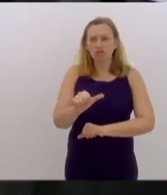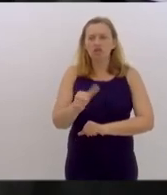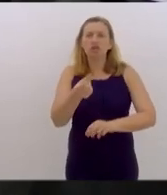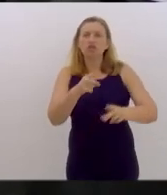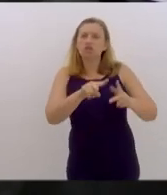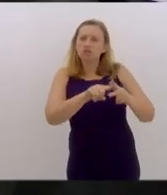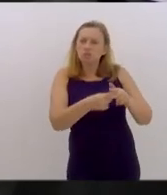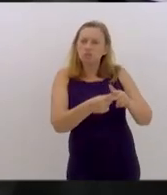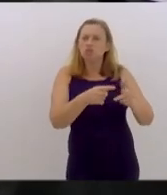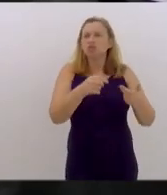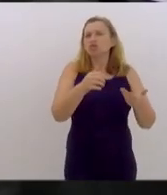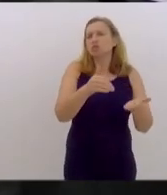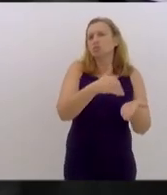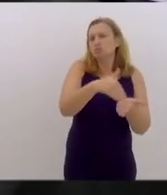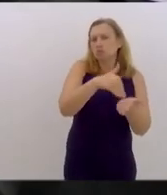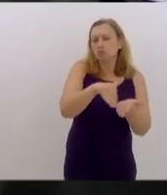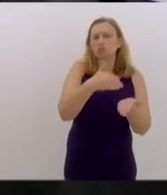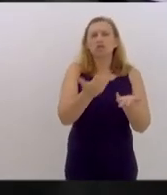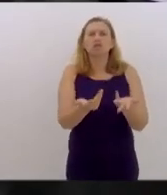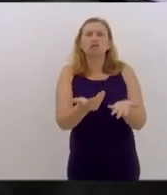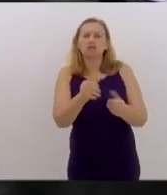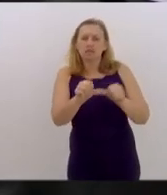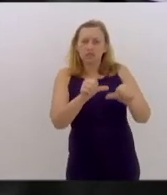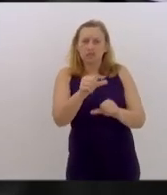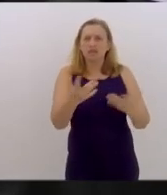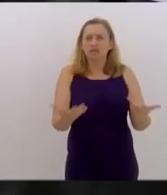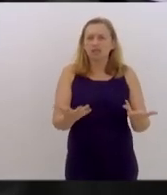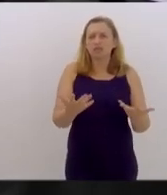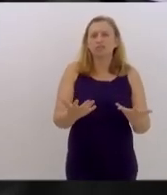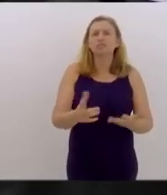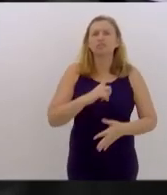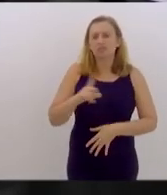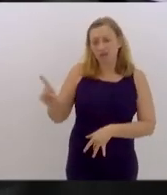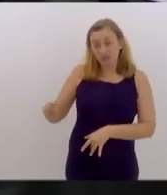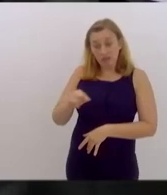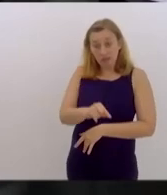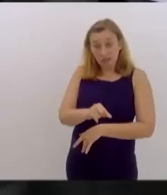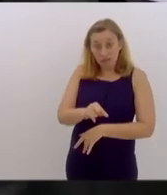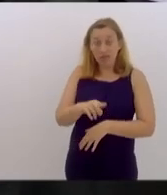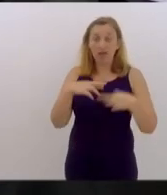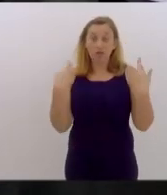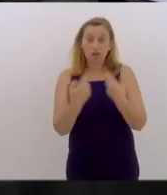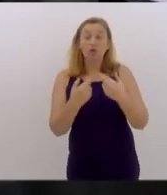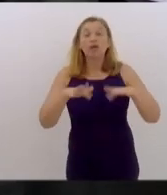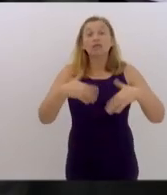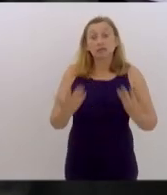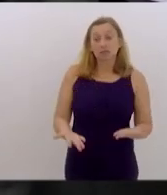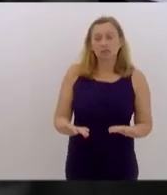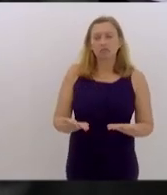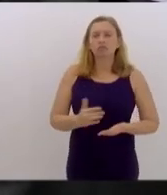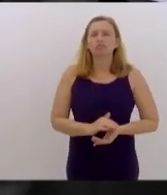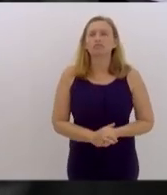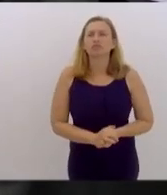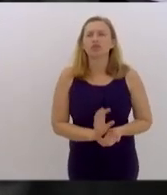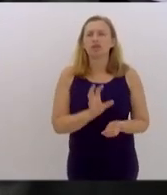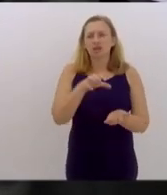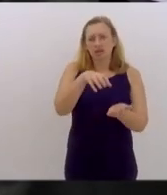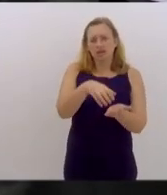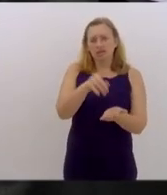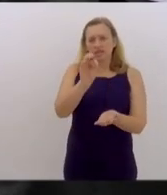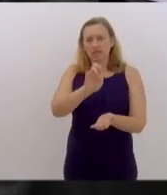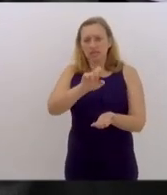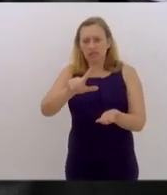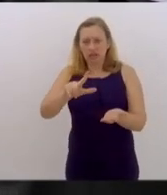com mudanças de secretaria de seta e teve aqui nas oitivas da CPI é uma questão da central